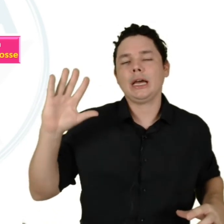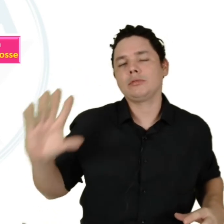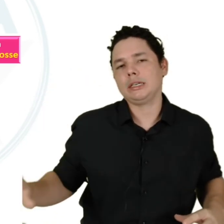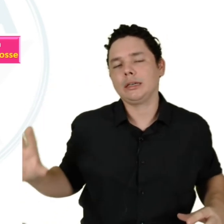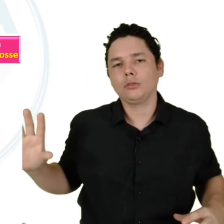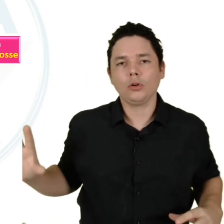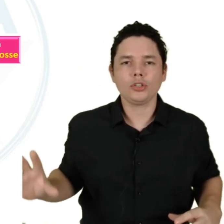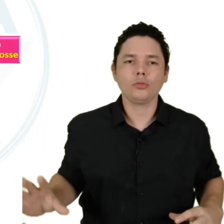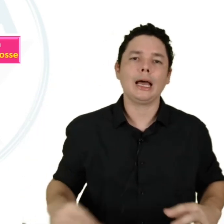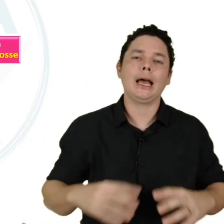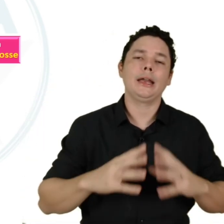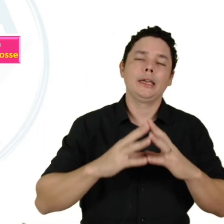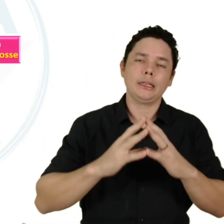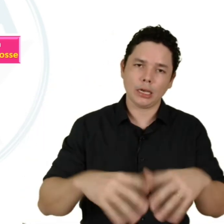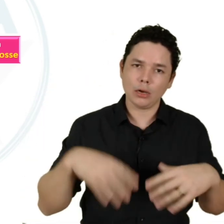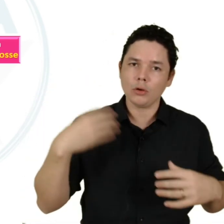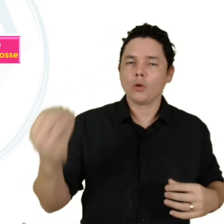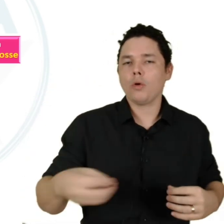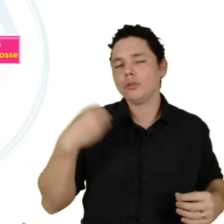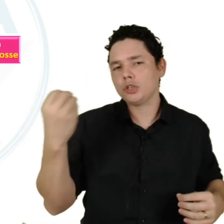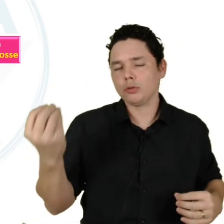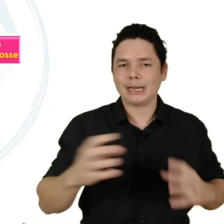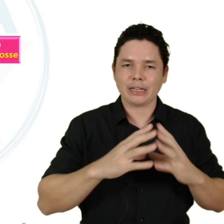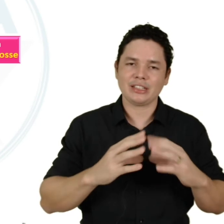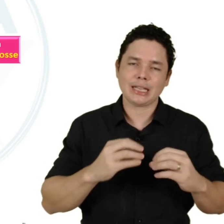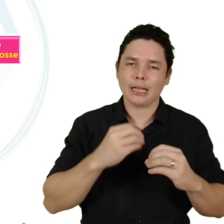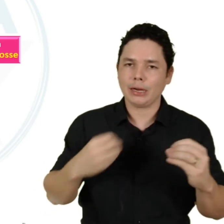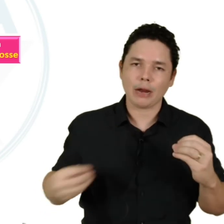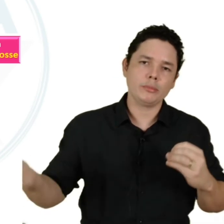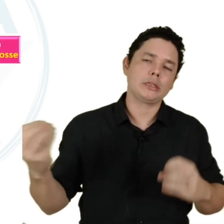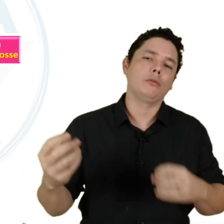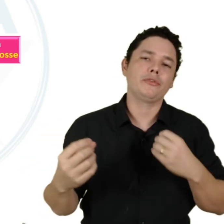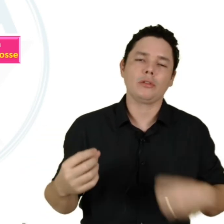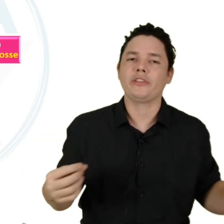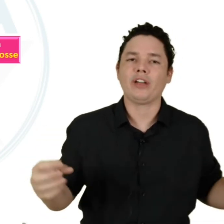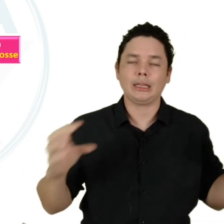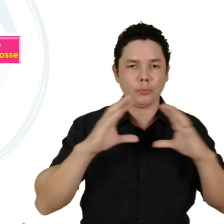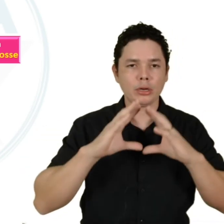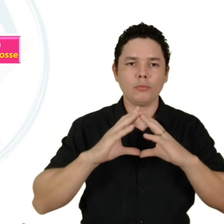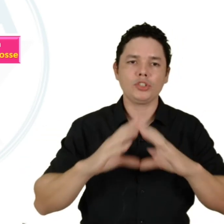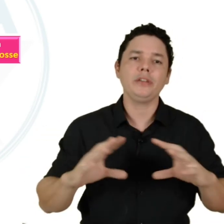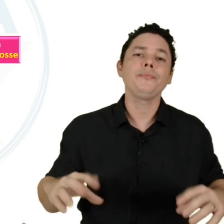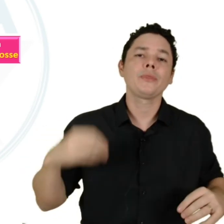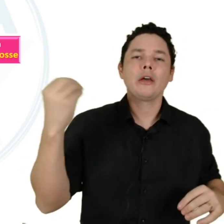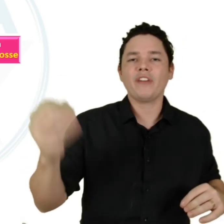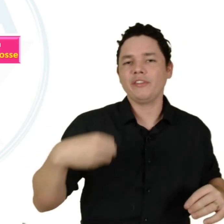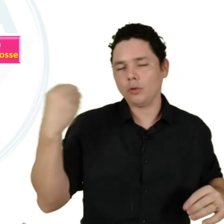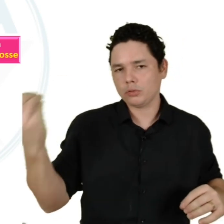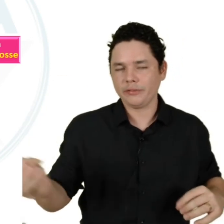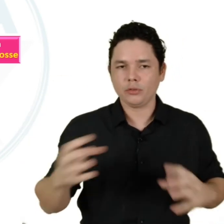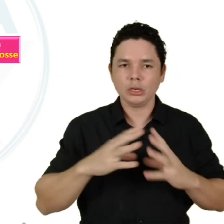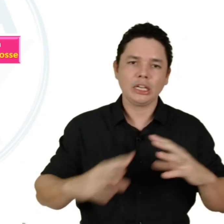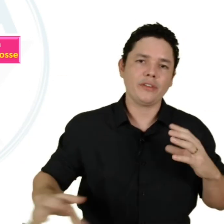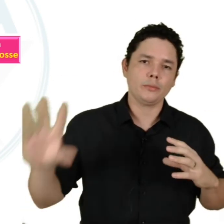de ausência do titular. Então, quando o titular se afastar do cargo, comissão ou da função gratificada por algum motivo, vai vir